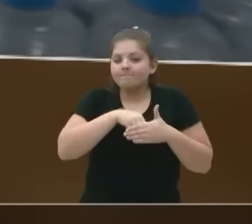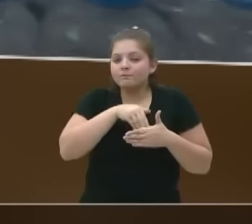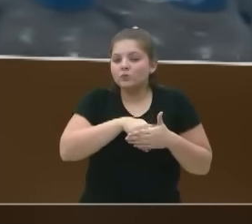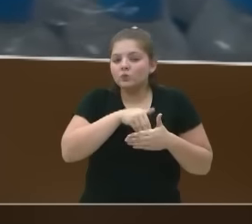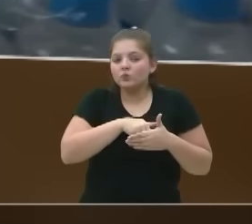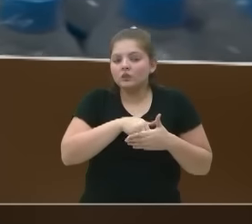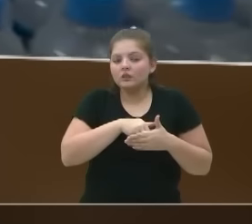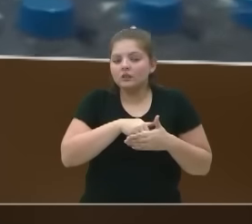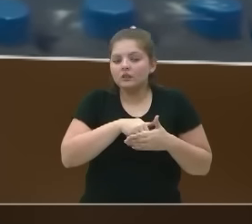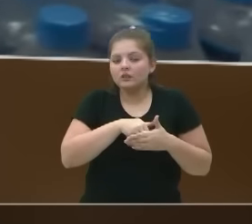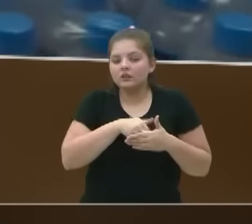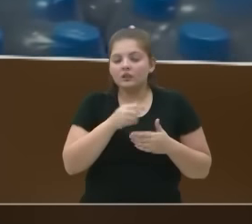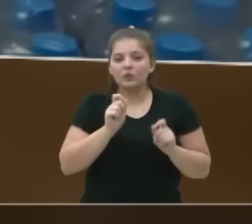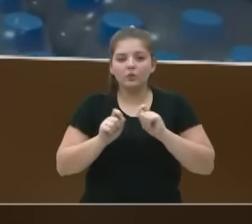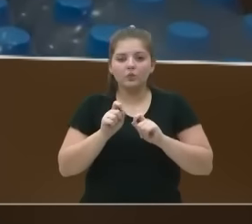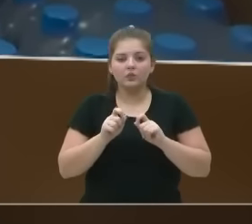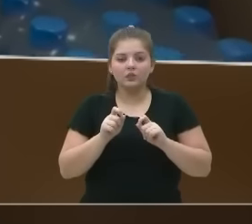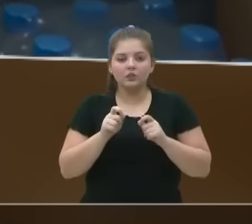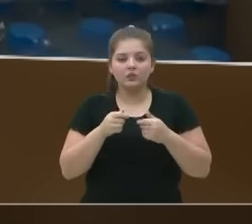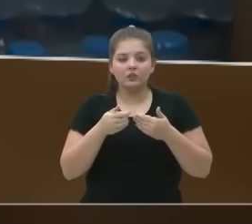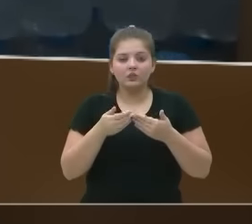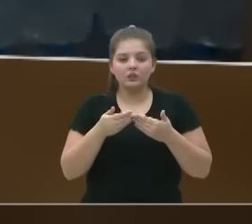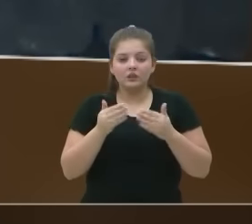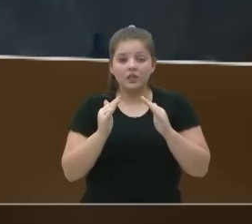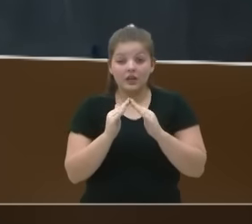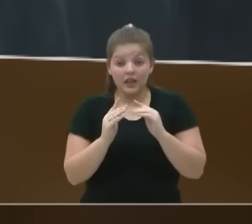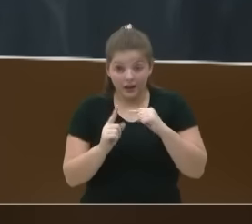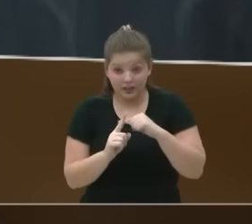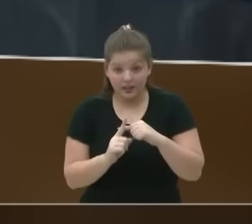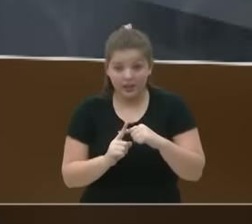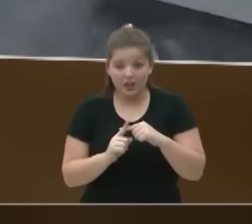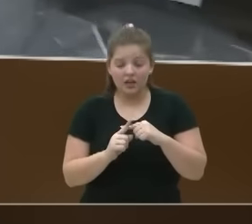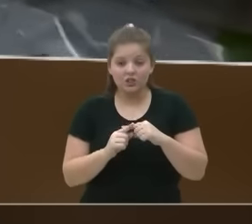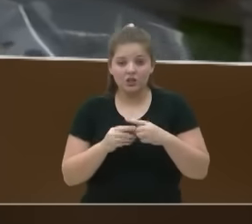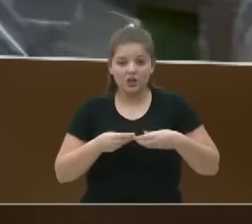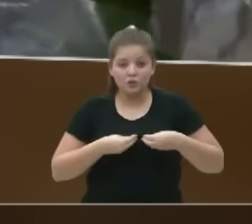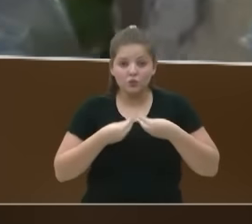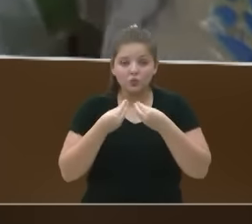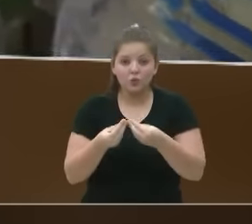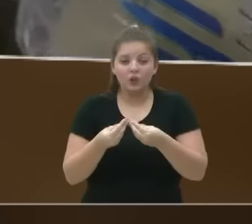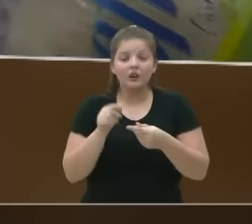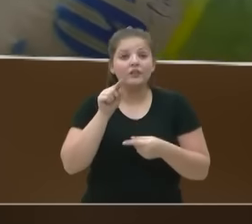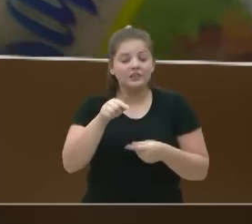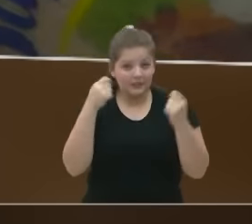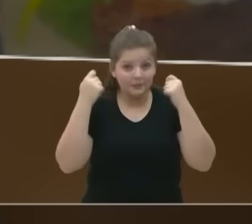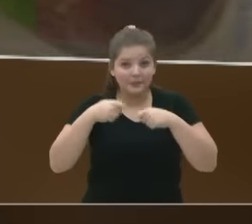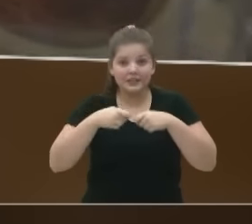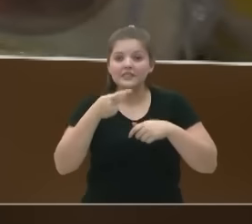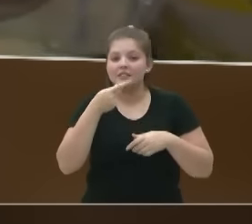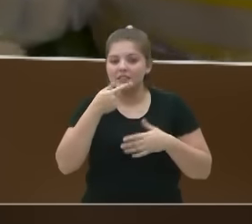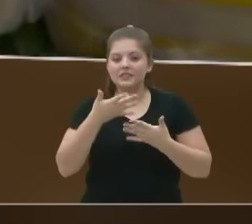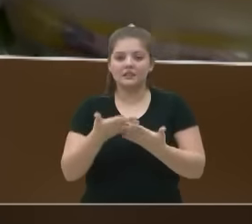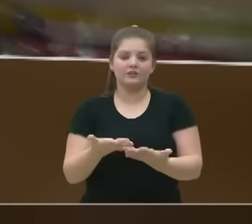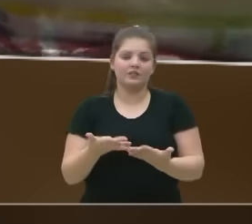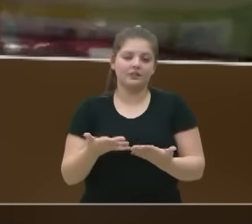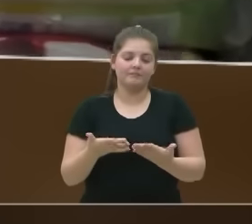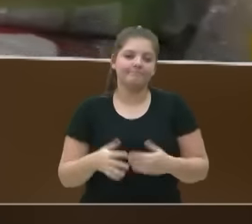direita faz, a esquerda não saiba. Mas quando é institucional, você tem obrigação de falar. Concorda comigo?